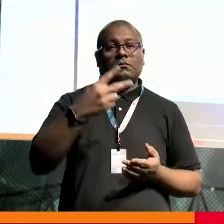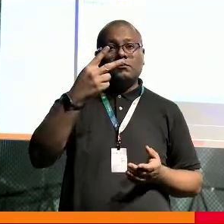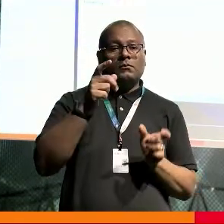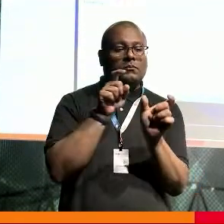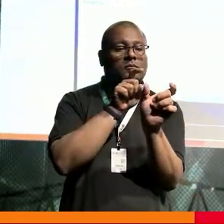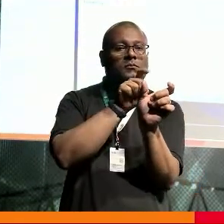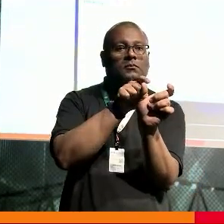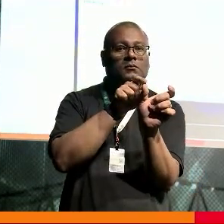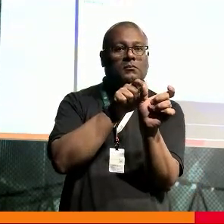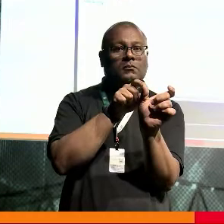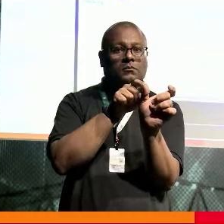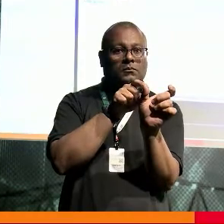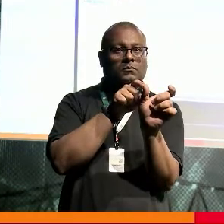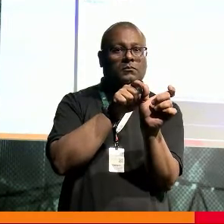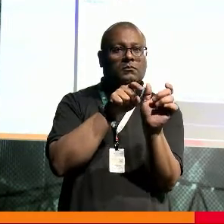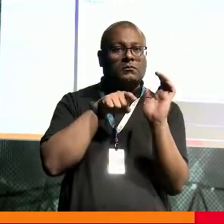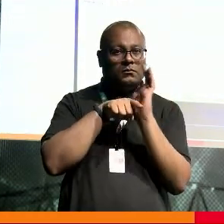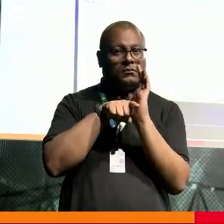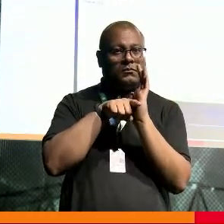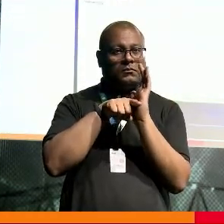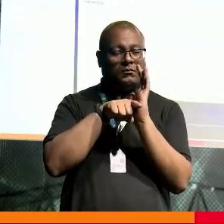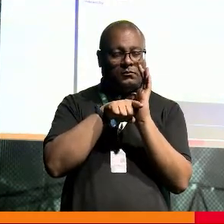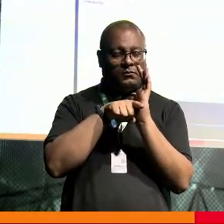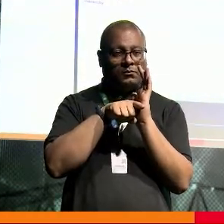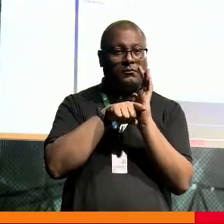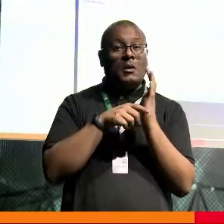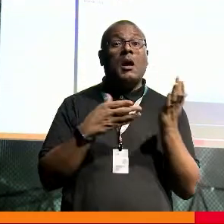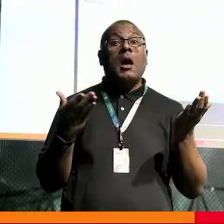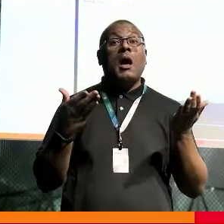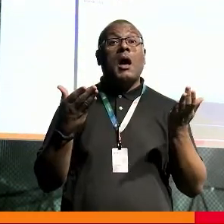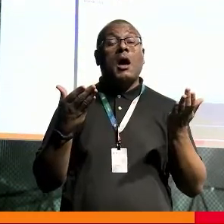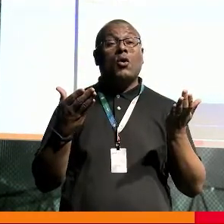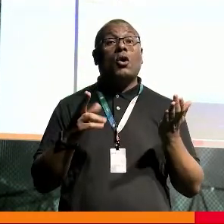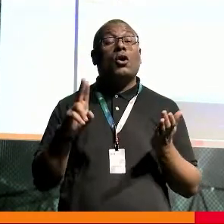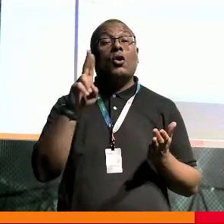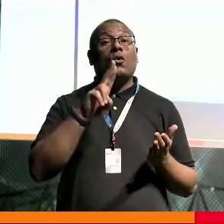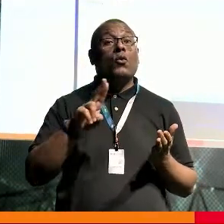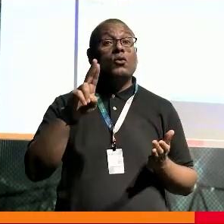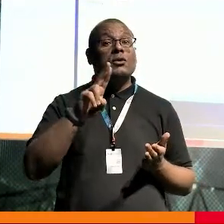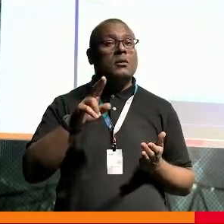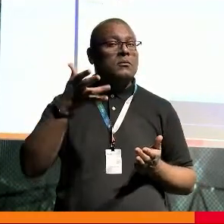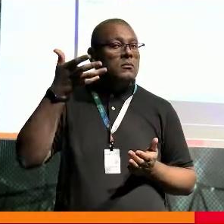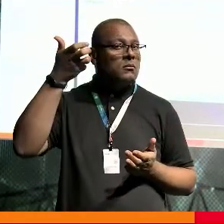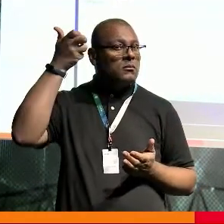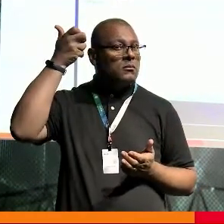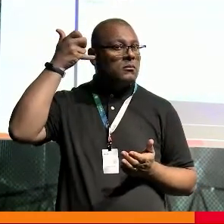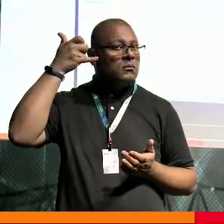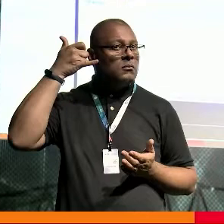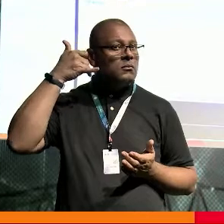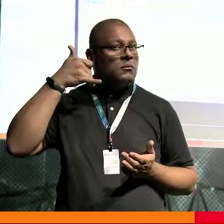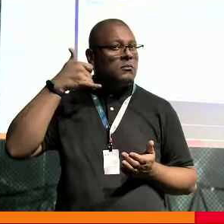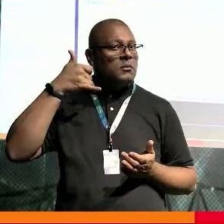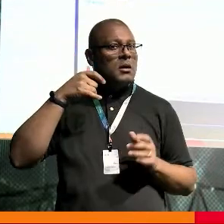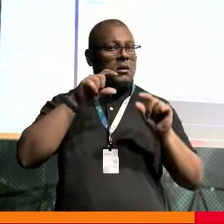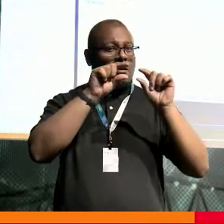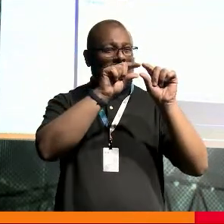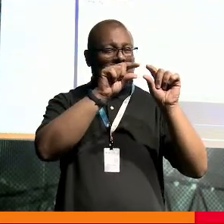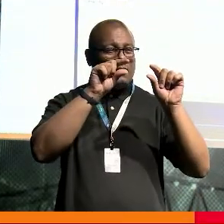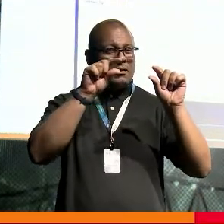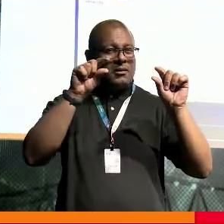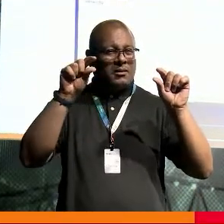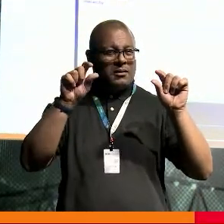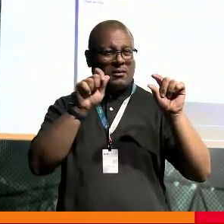botão fazendo o Run Auditor. Agora a gente vai ver como que o VoiceOver está interpretando